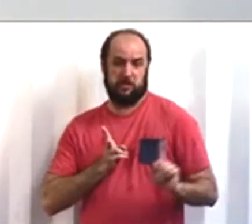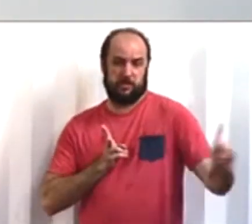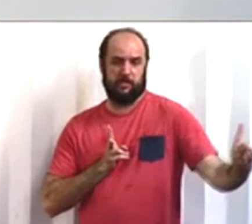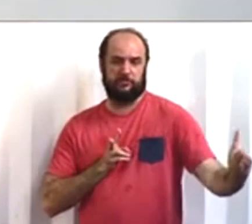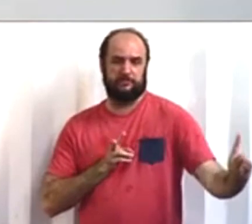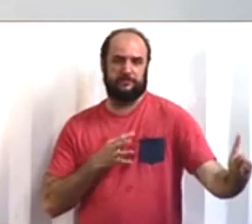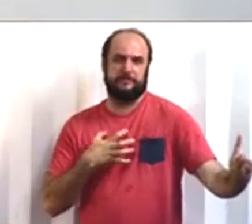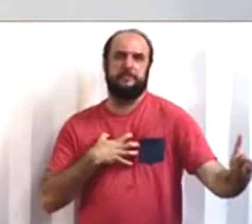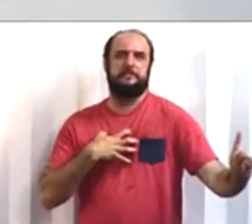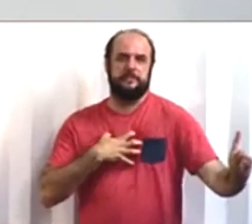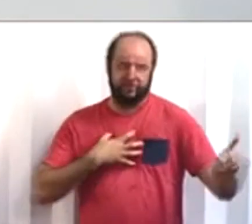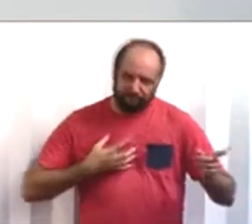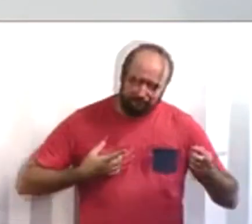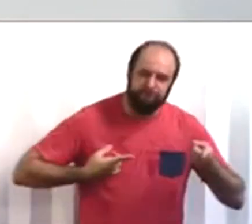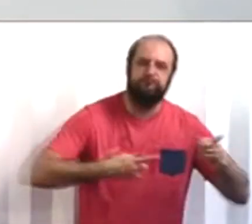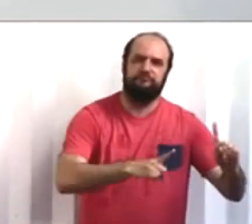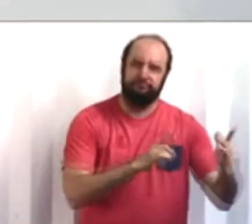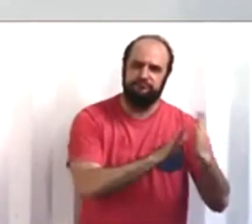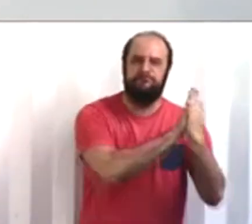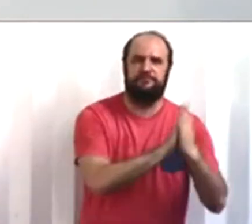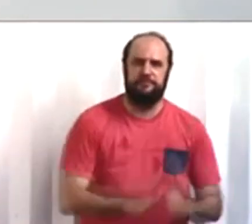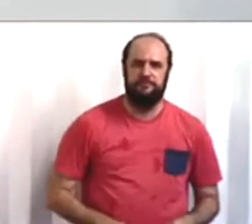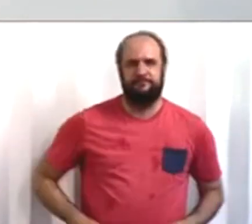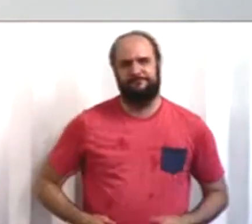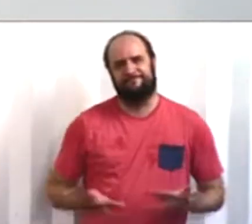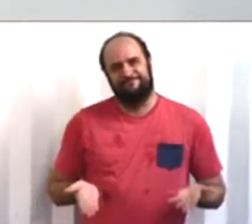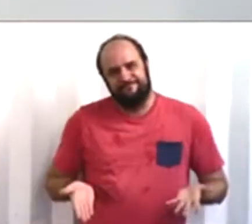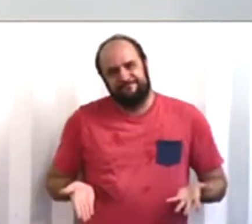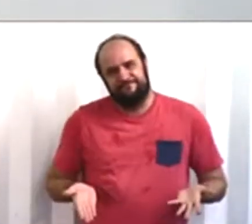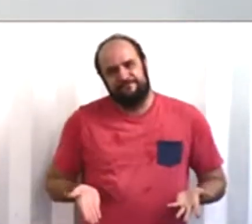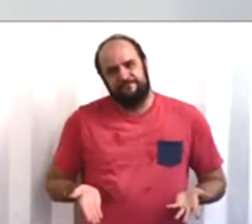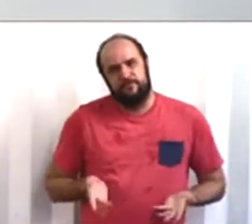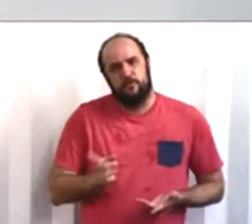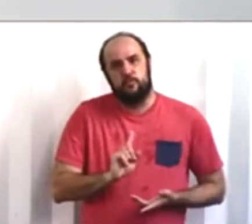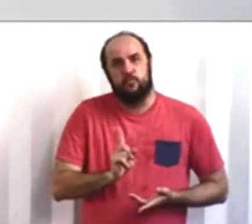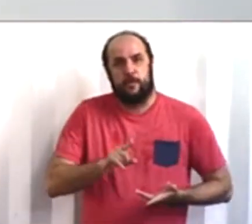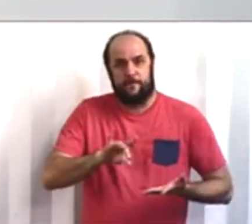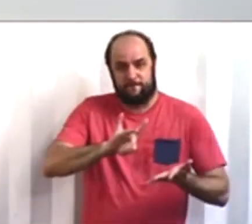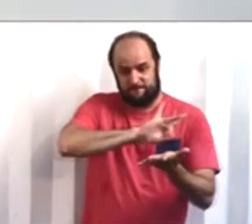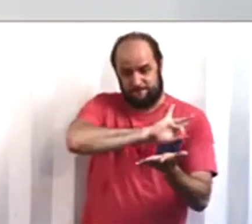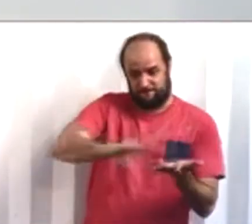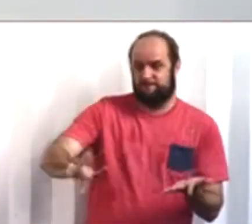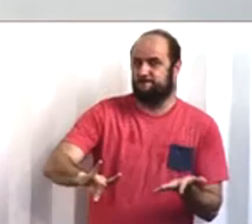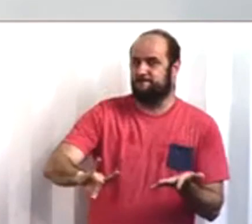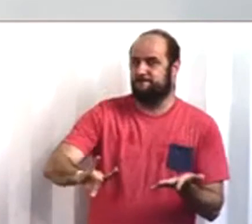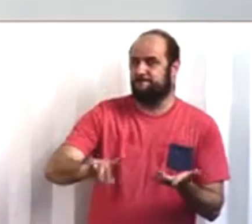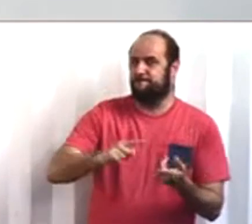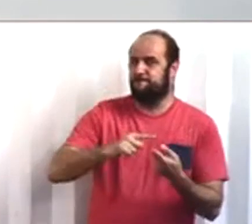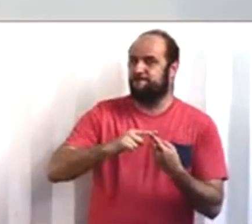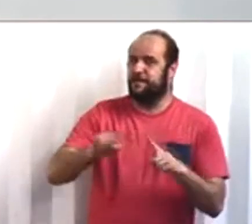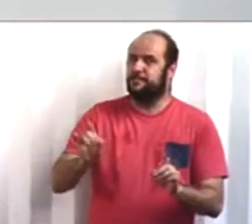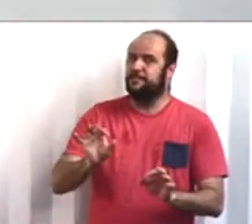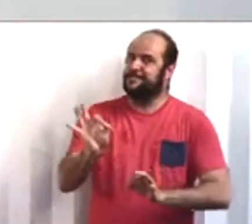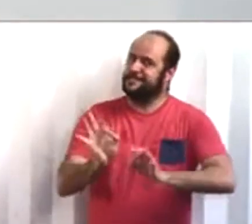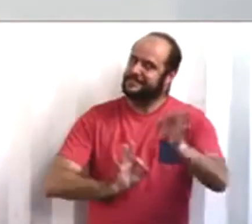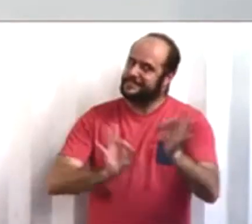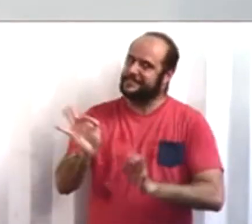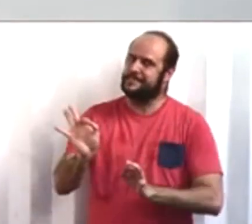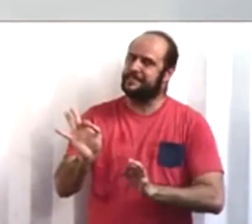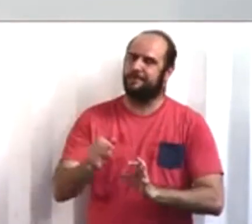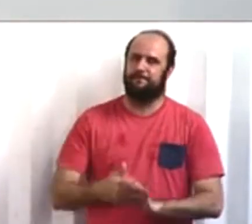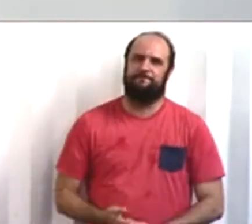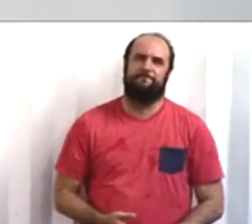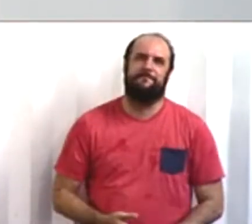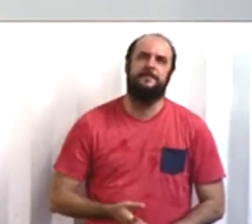ameaça? É sim, Senhor. Ela não é uma ameaça de exclusão, mas ela é uma ameaça de disciplina,